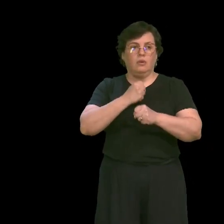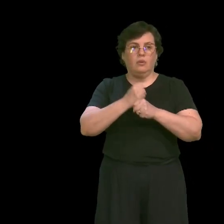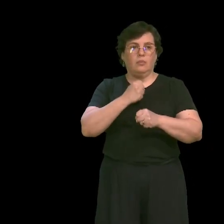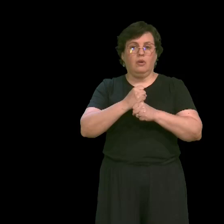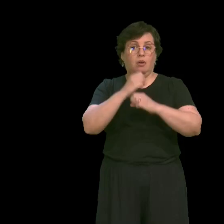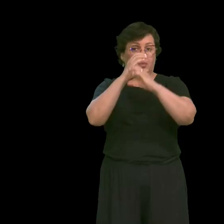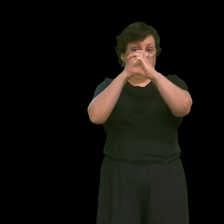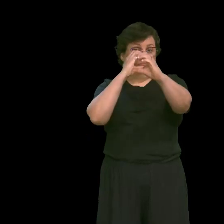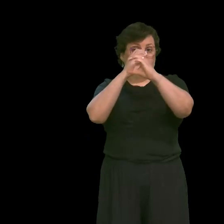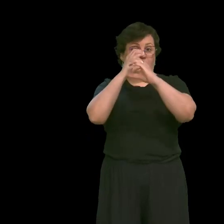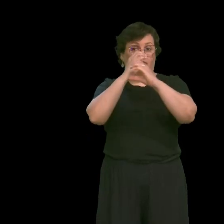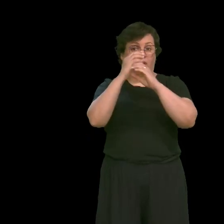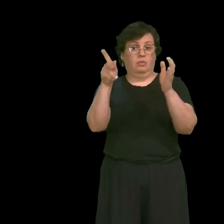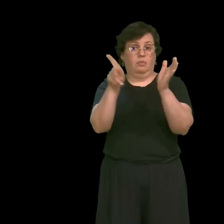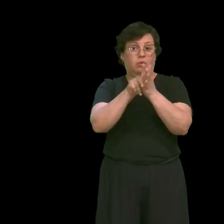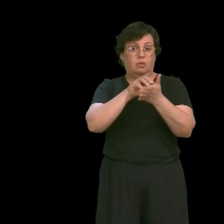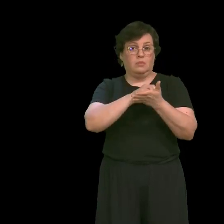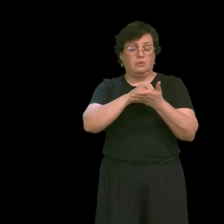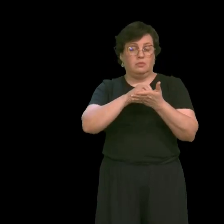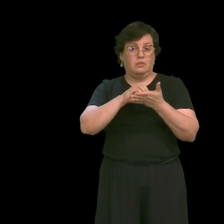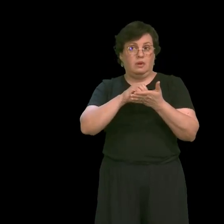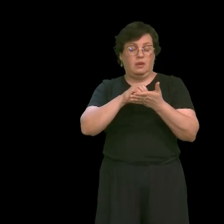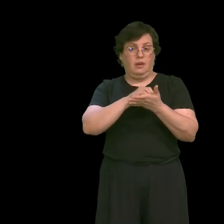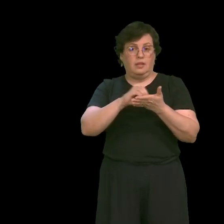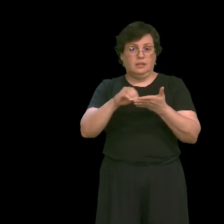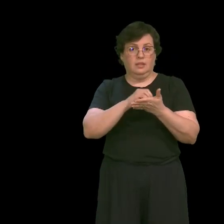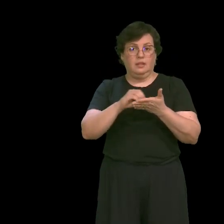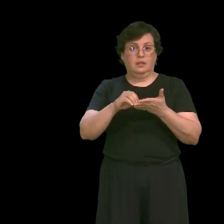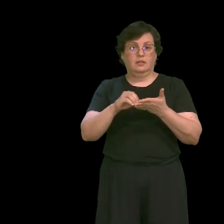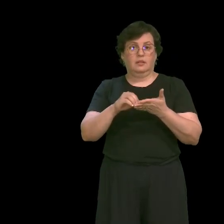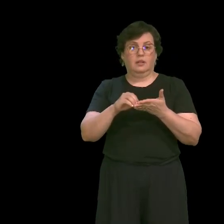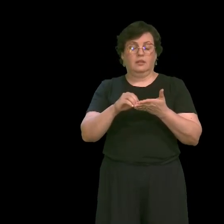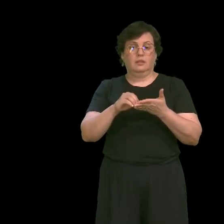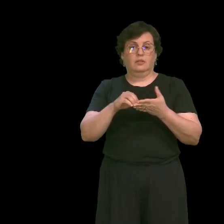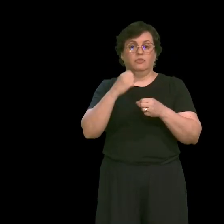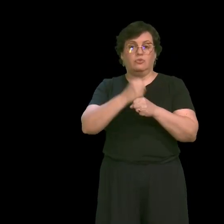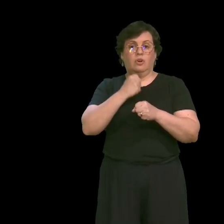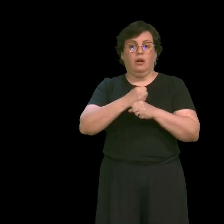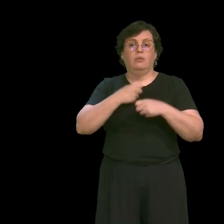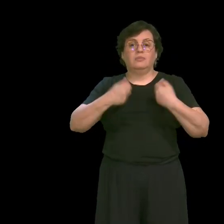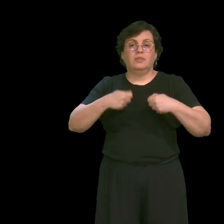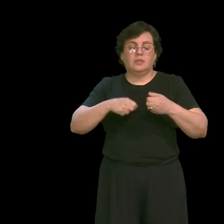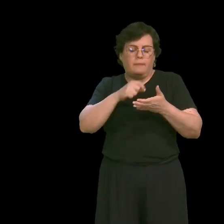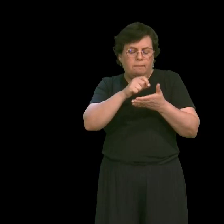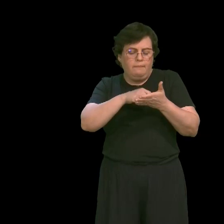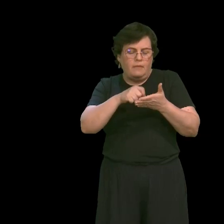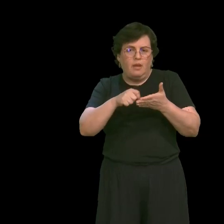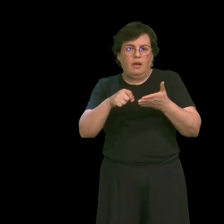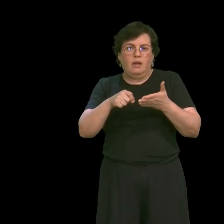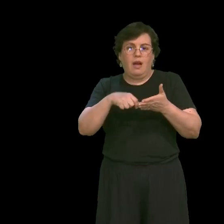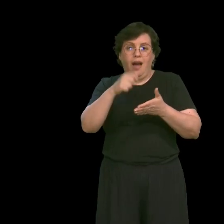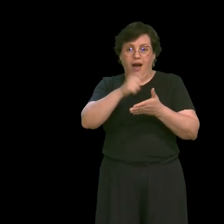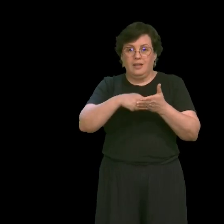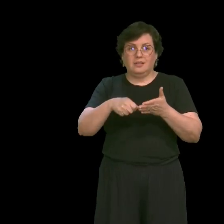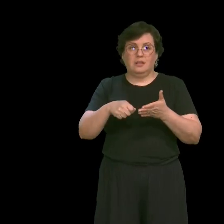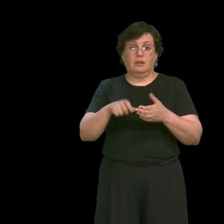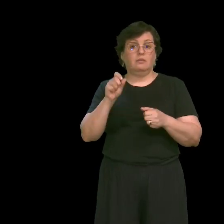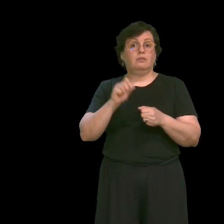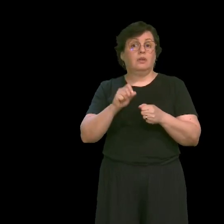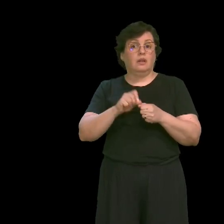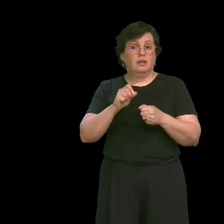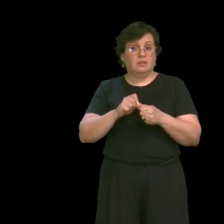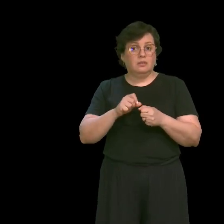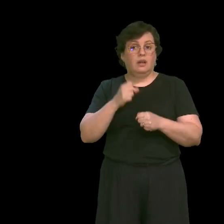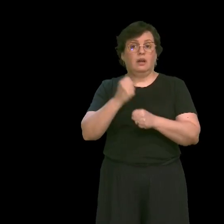engenheiro da Secretaria de obras tem que ir lá fazer medição assinar fizeram